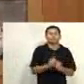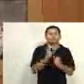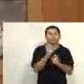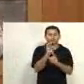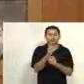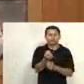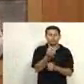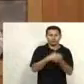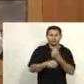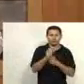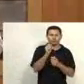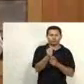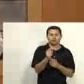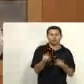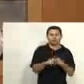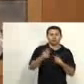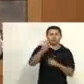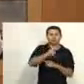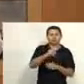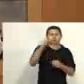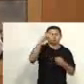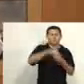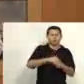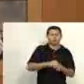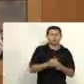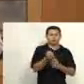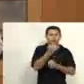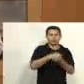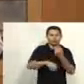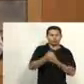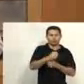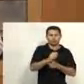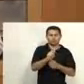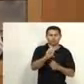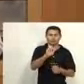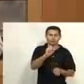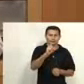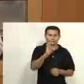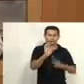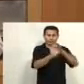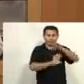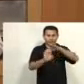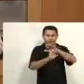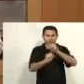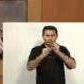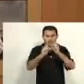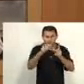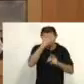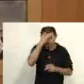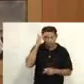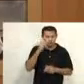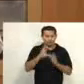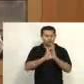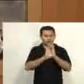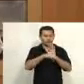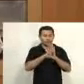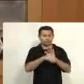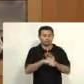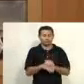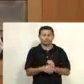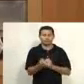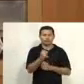projeções econômicas, para fins de utilização no âmbito econômico de gestão empresarial, pessoal. Esse que é o conceito